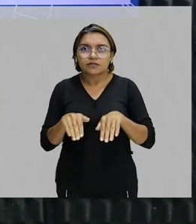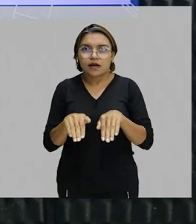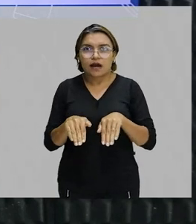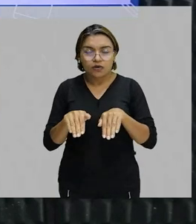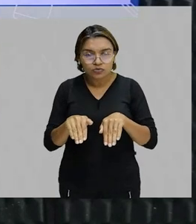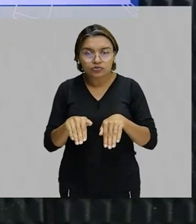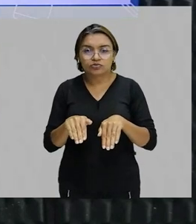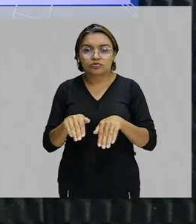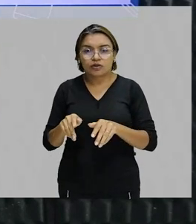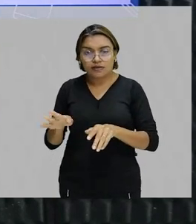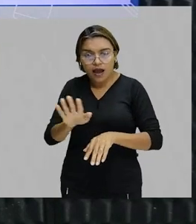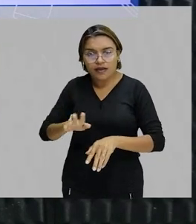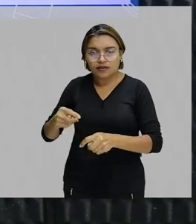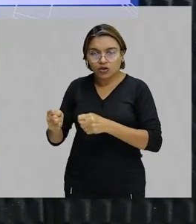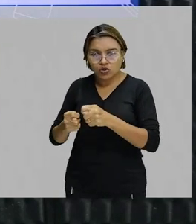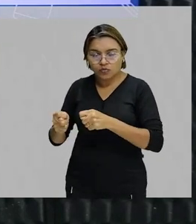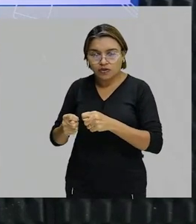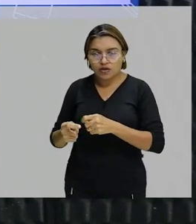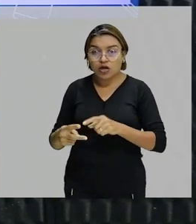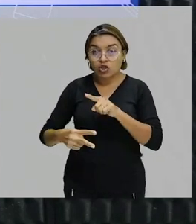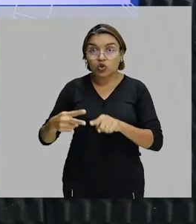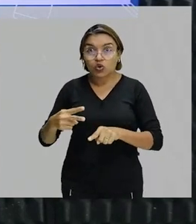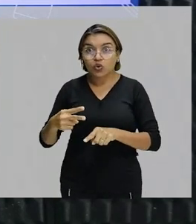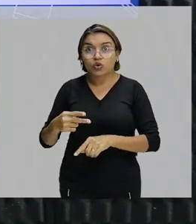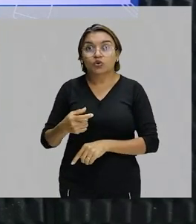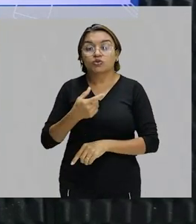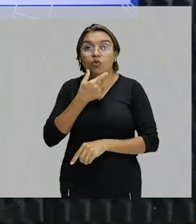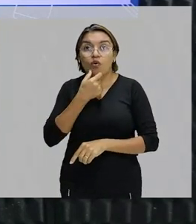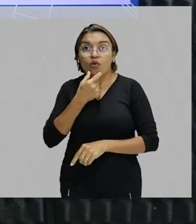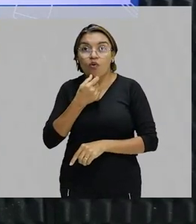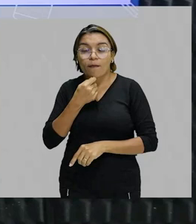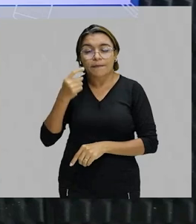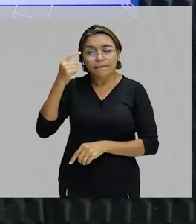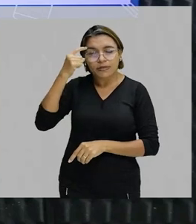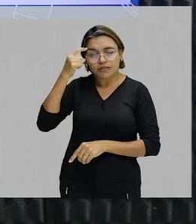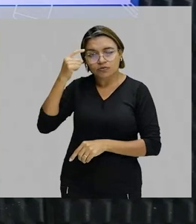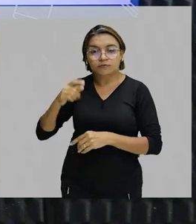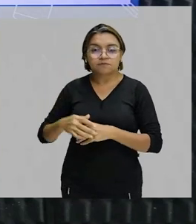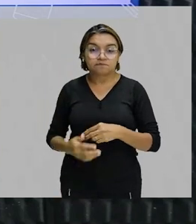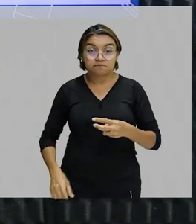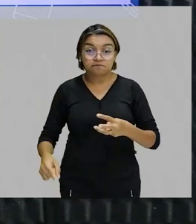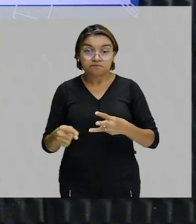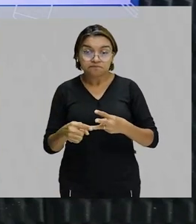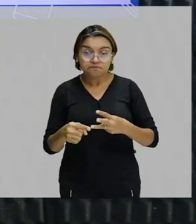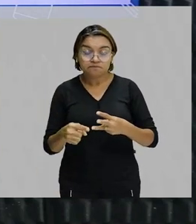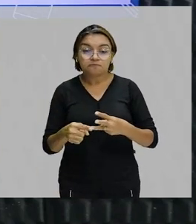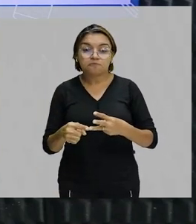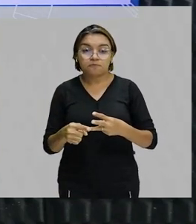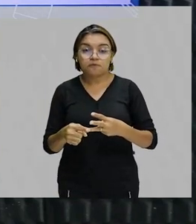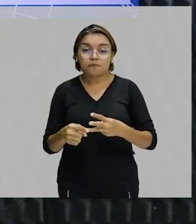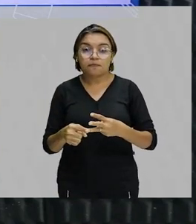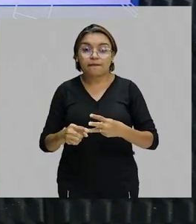v mizes e haek na terceira parte da aula de hoje vou tratar das